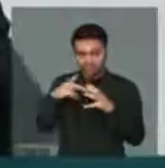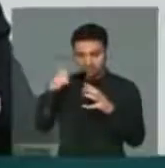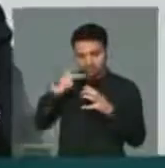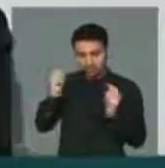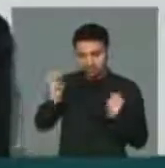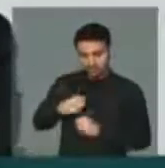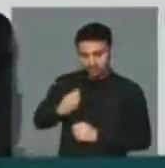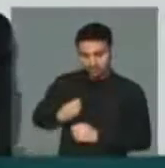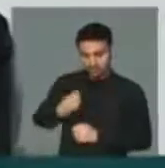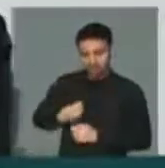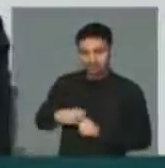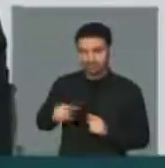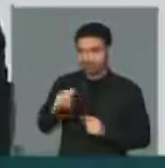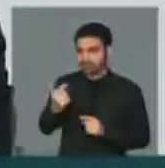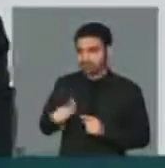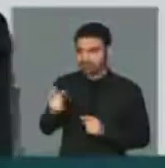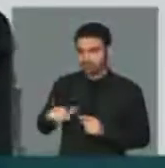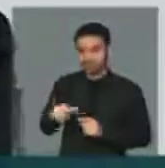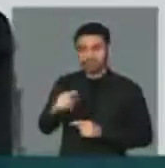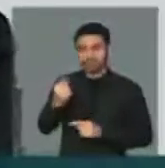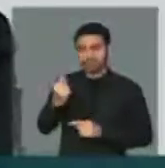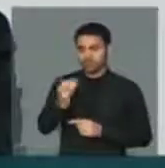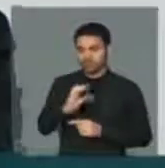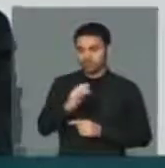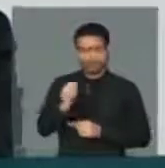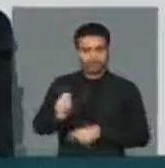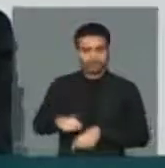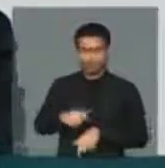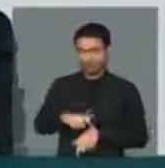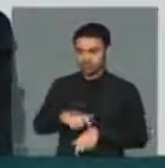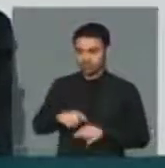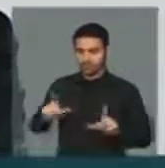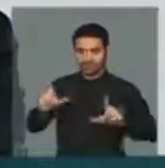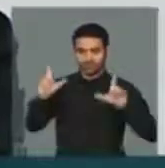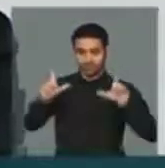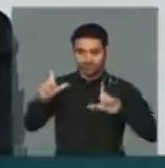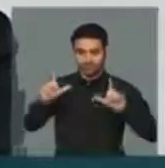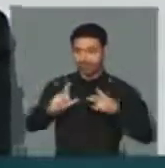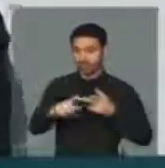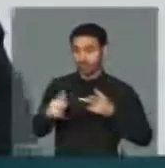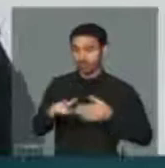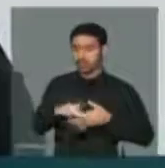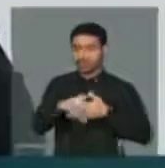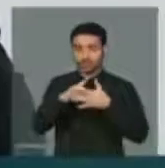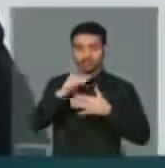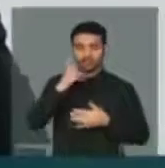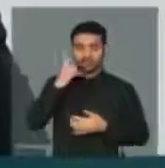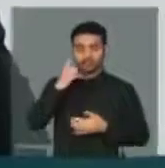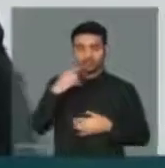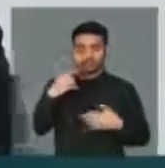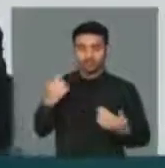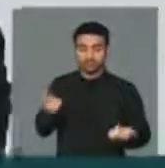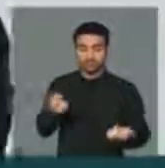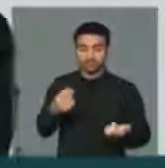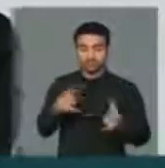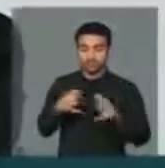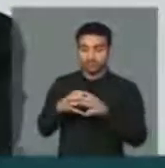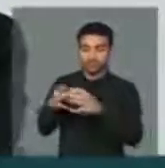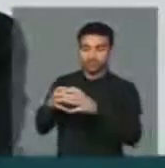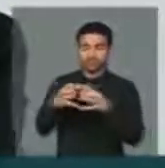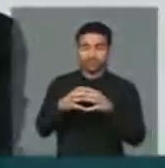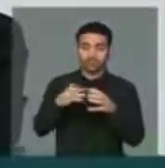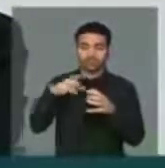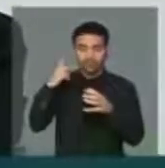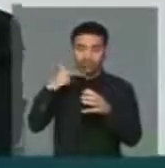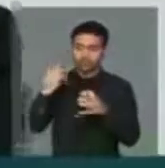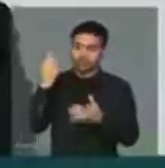mas sem fundo partidário, sem tempo TV e sem liderança parlamentar, estamos matando os partidos por